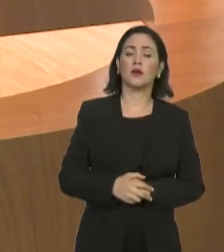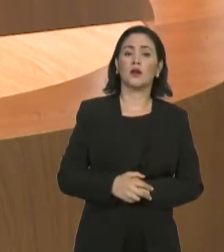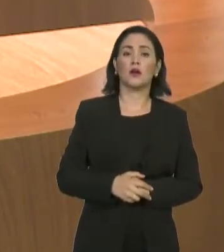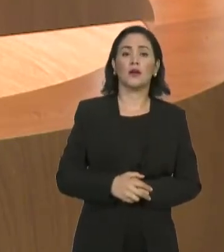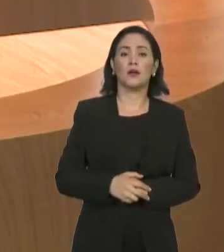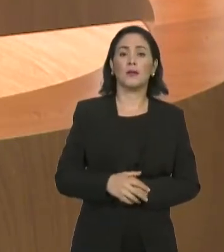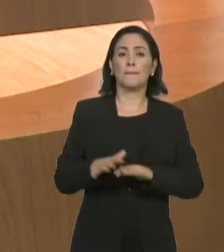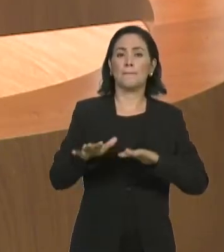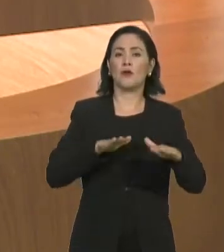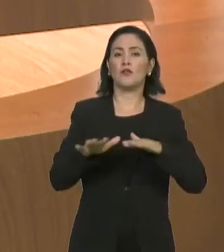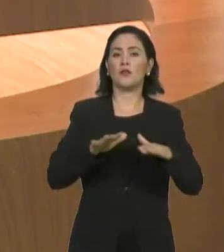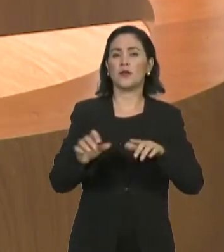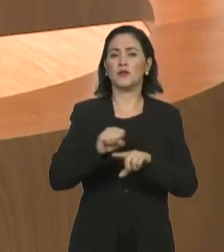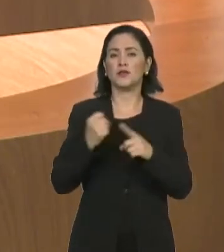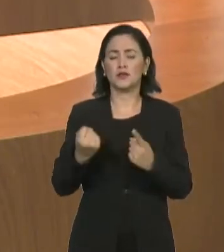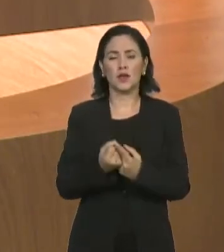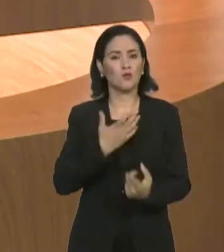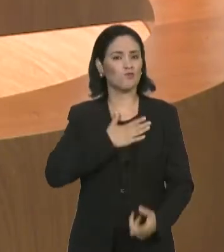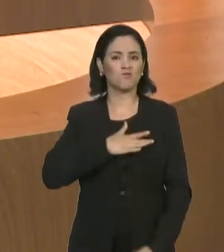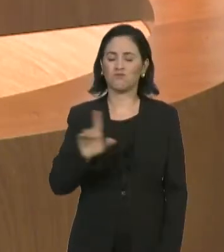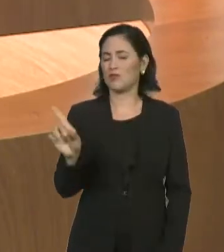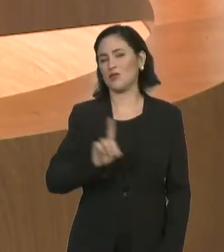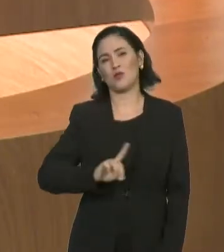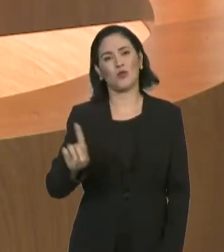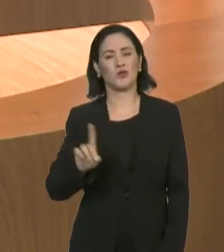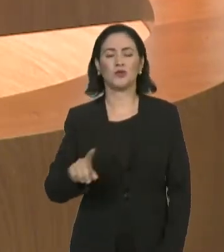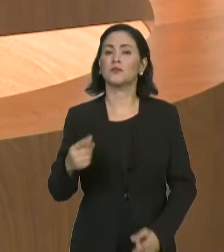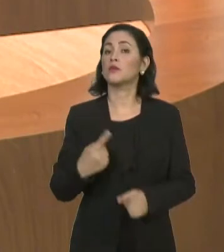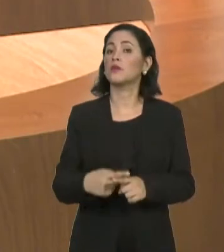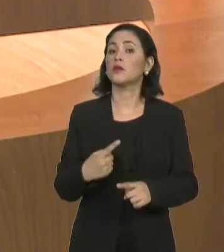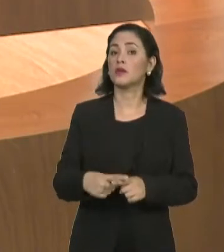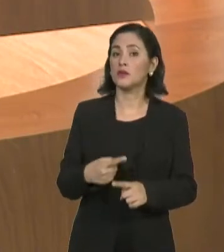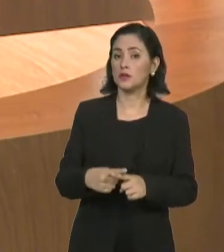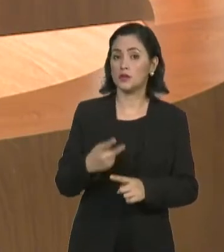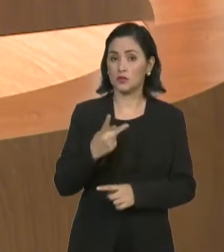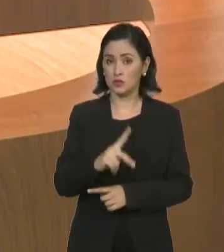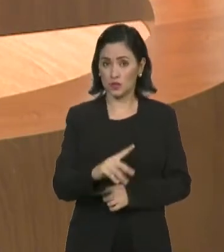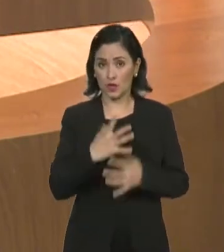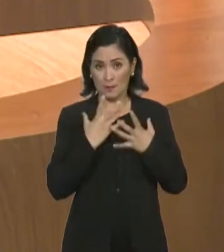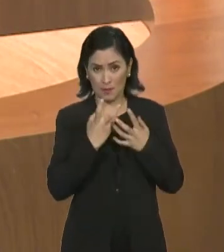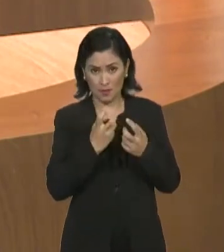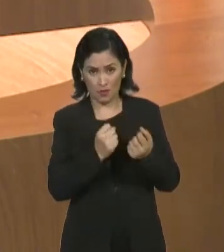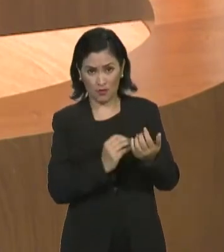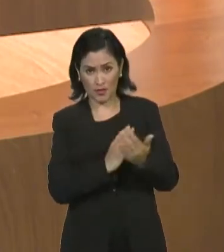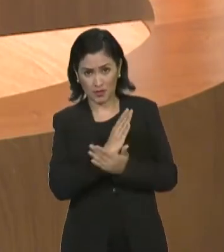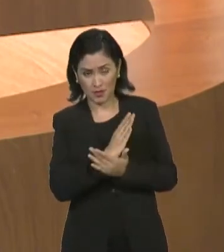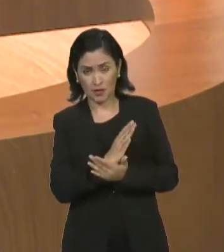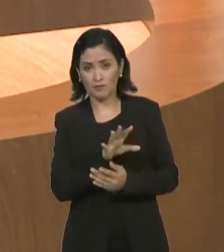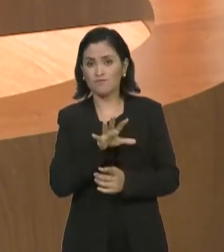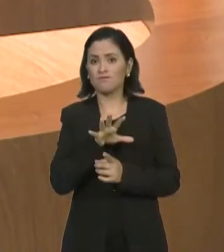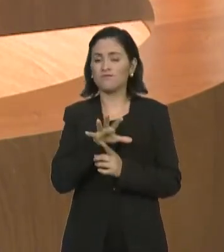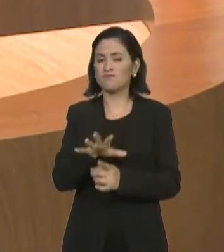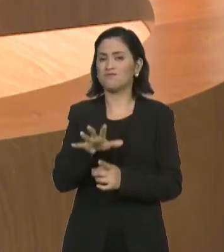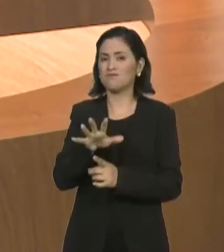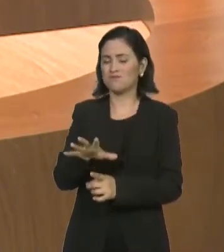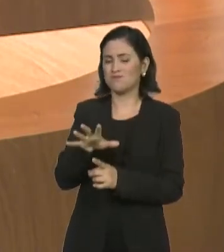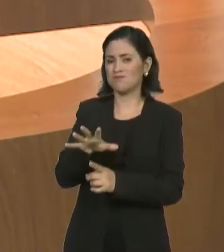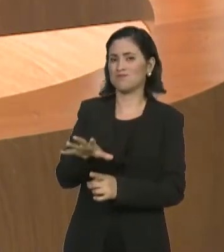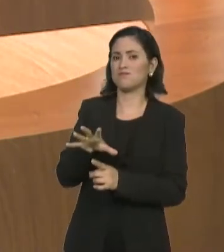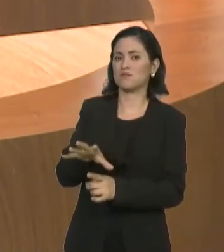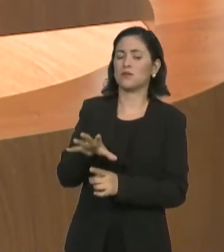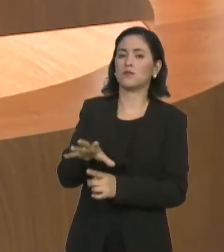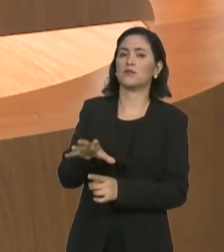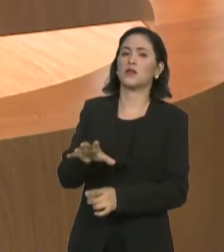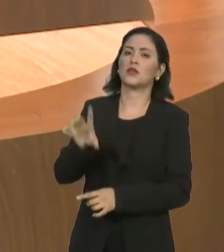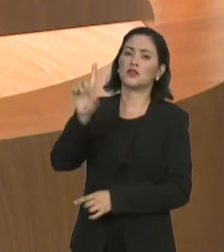junto aos movimentos sociais sob alegação de que sua aprovação configura forte ameaça aos direitos dos